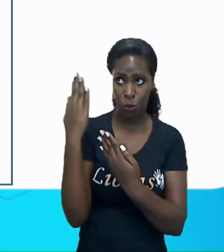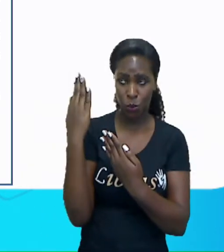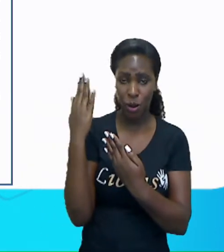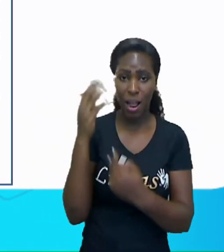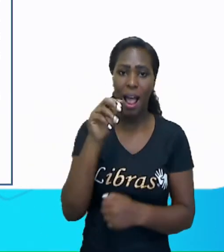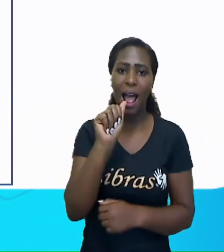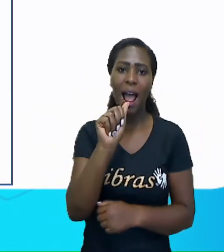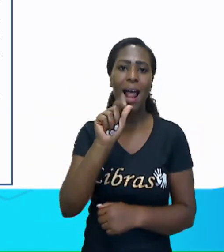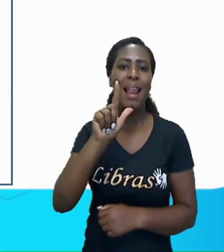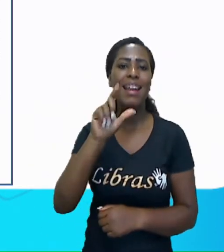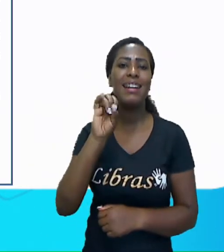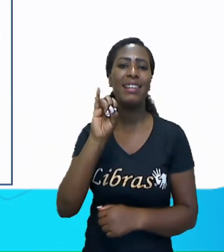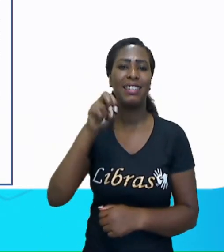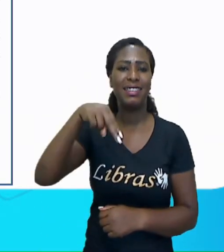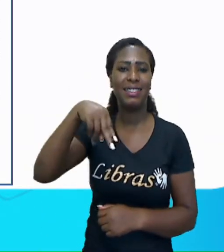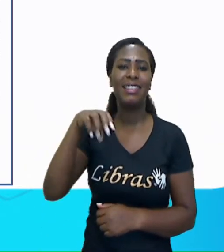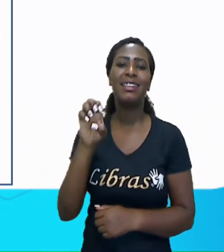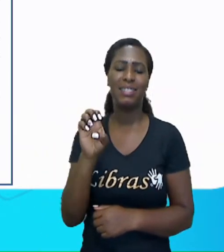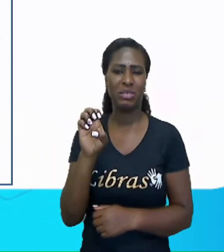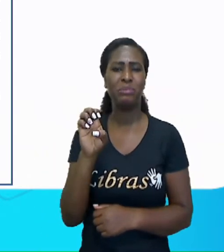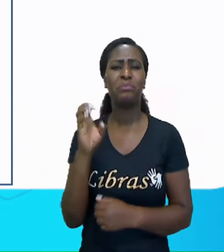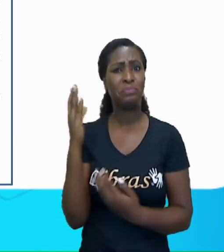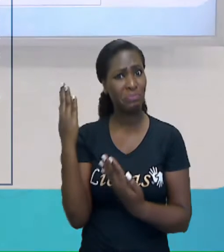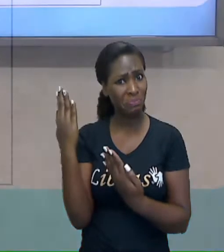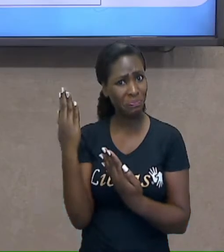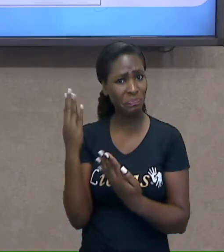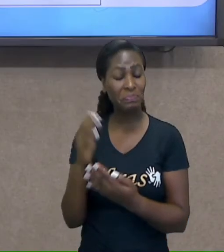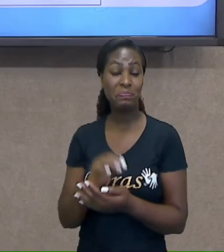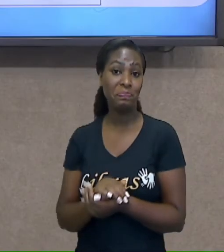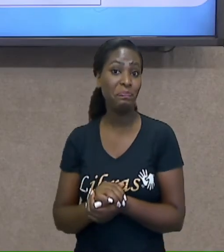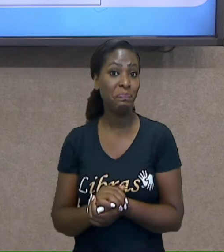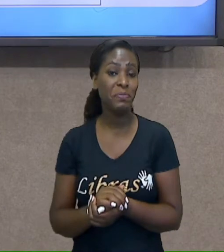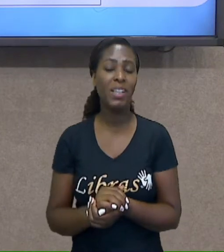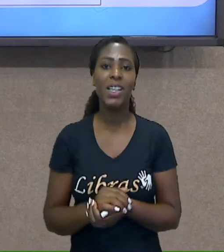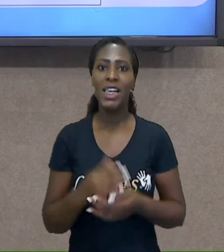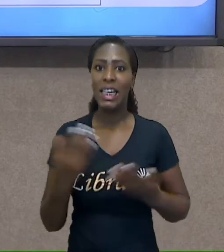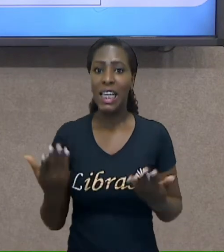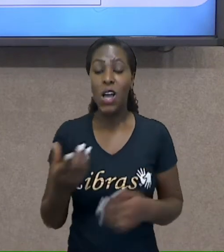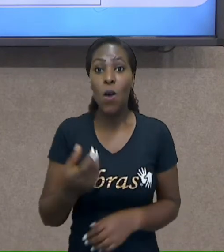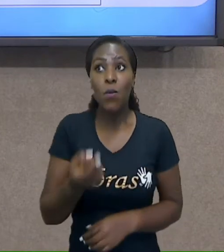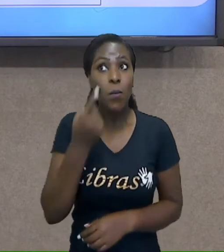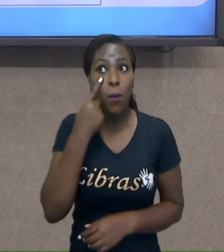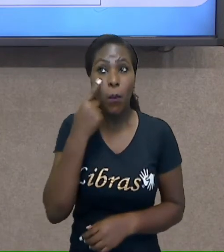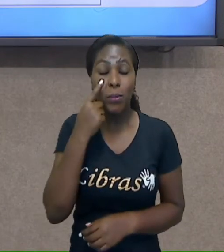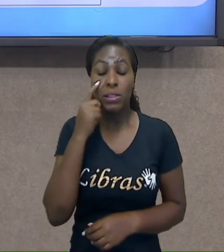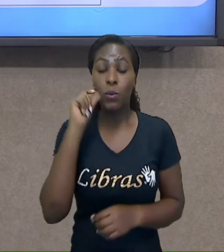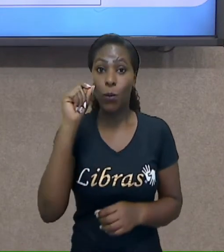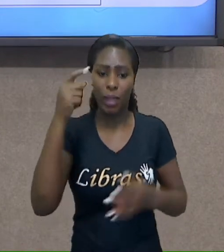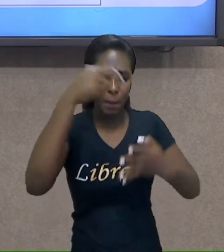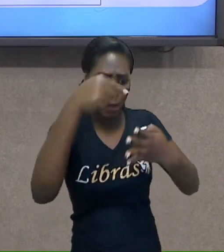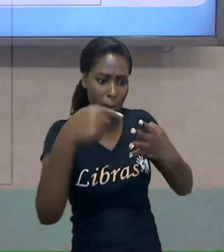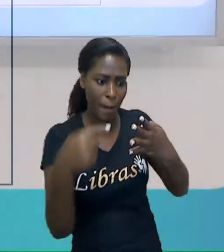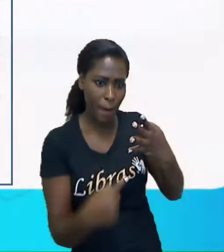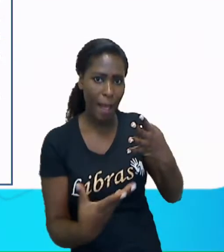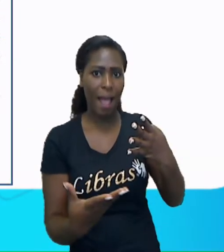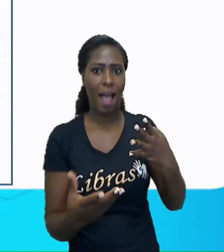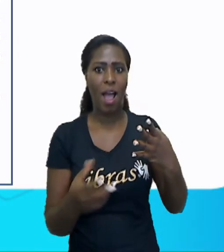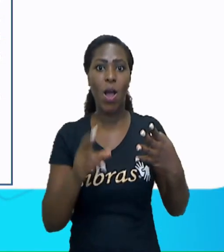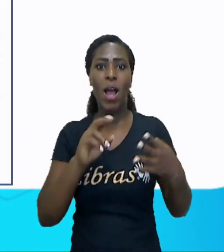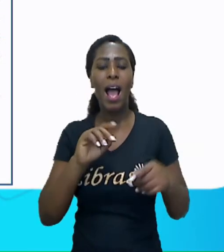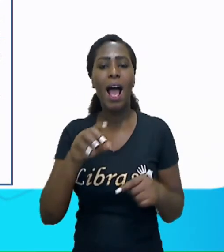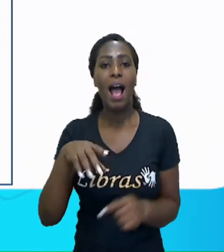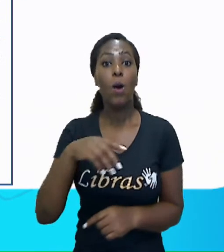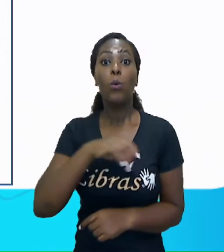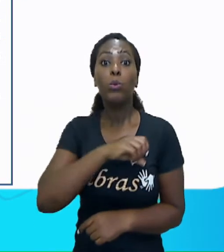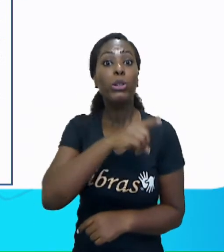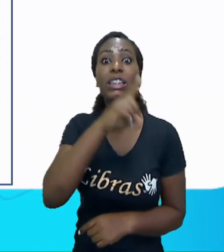podemos observar a data, isso, a menção da data e do local. Então, vamos